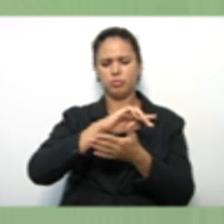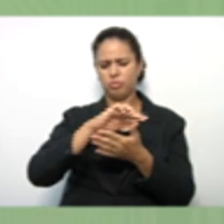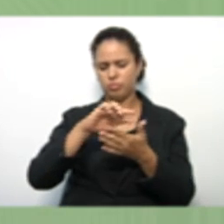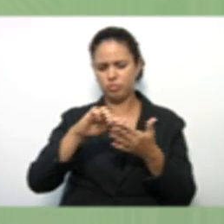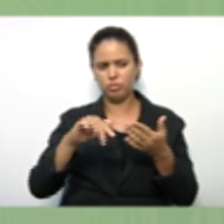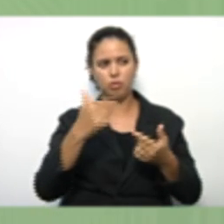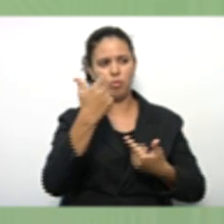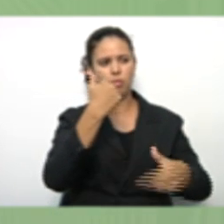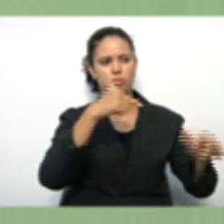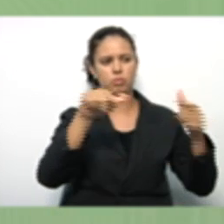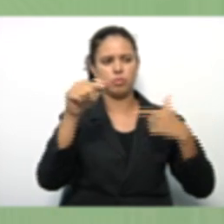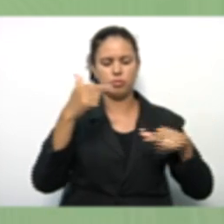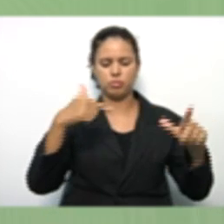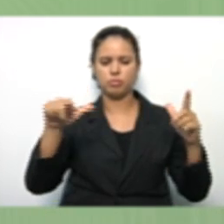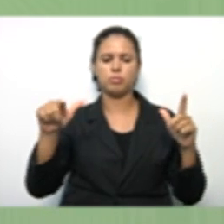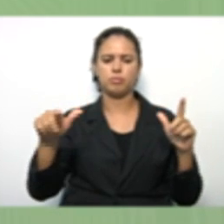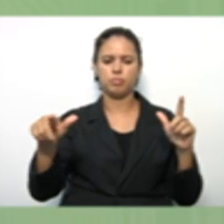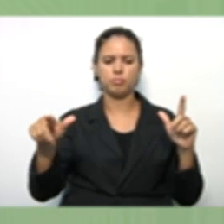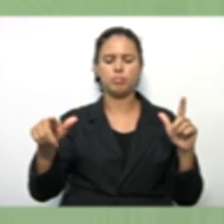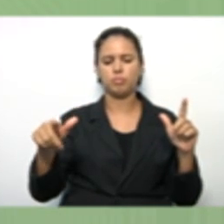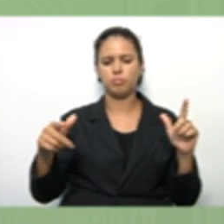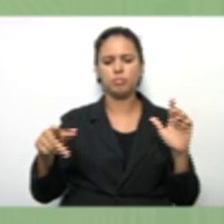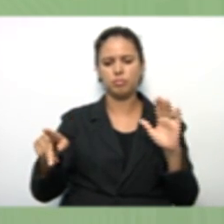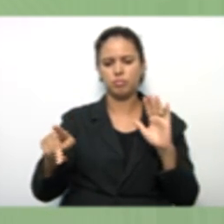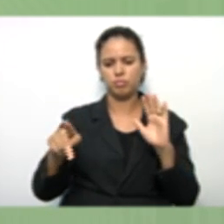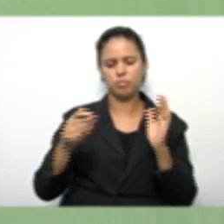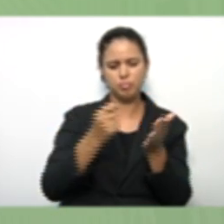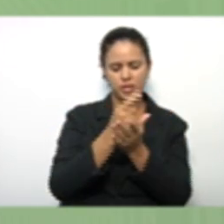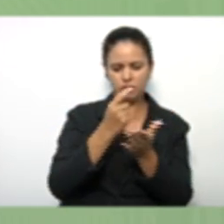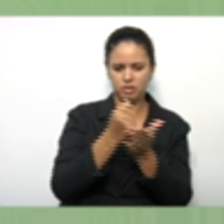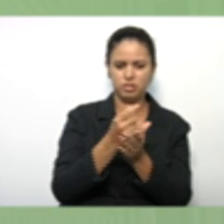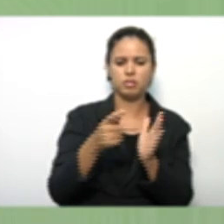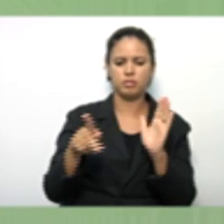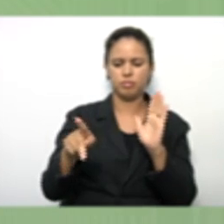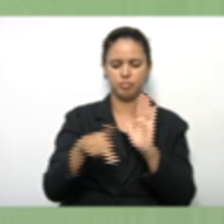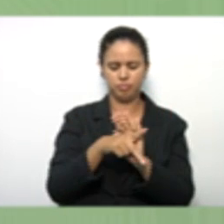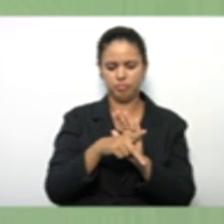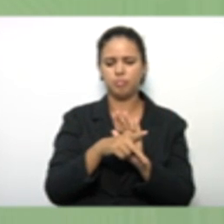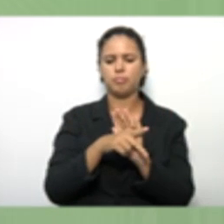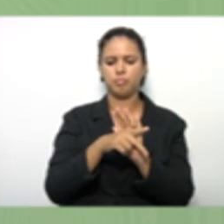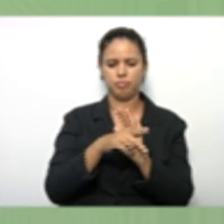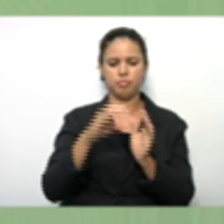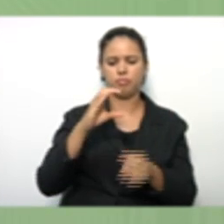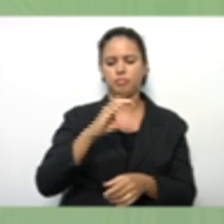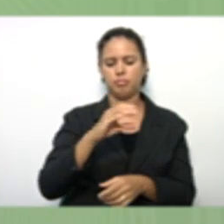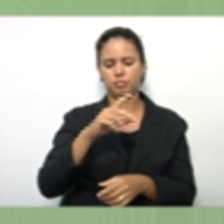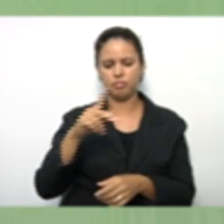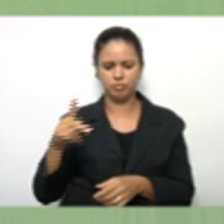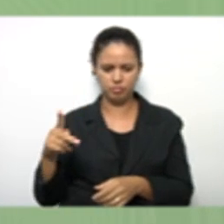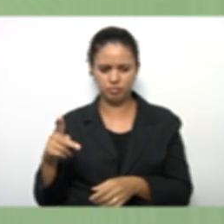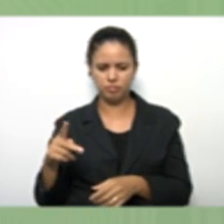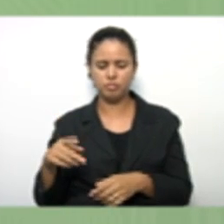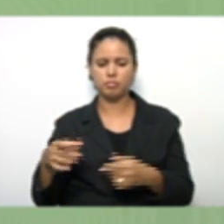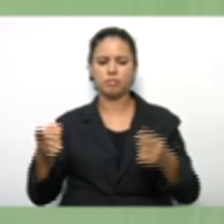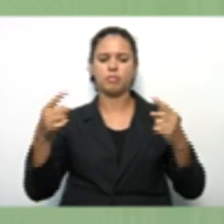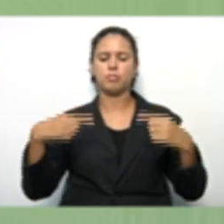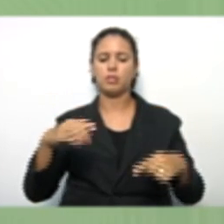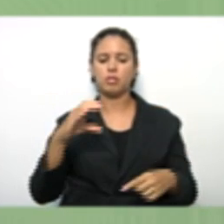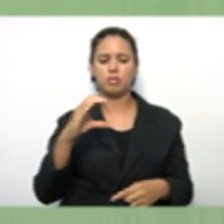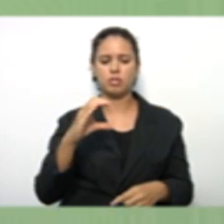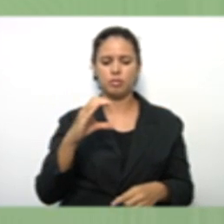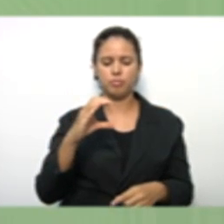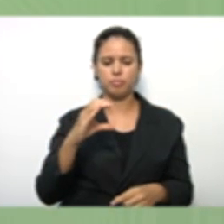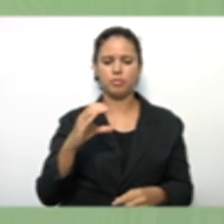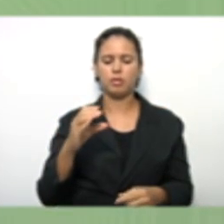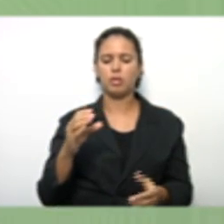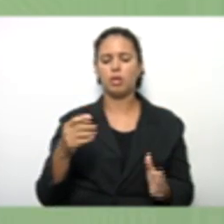receber de uma outra pessoa é seus direitos. Okay. E as obrigações, portanto, as obrigações são as dívidas.